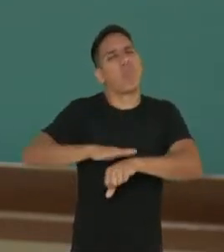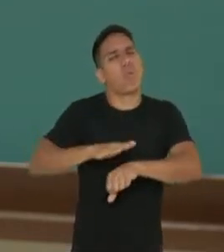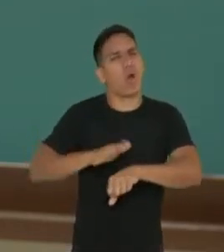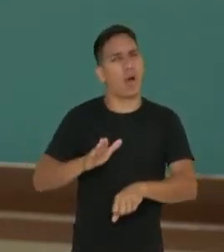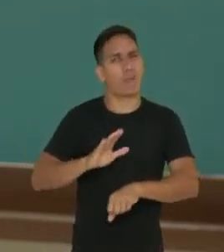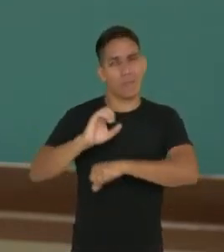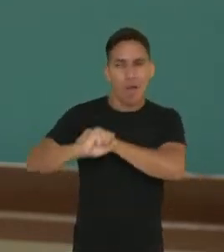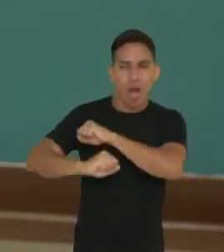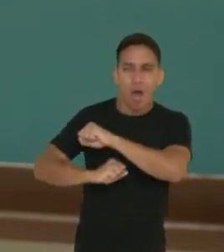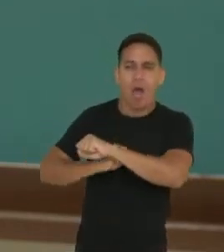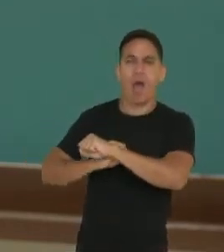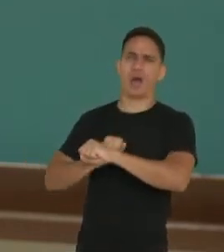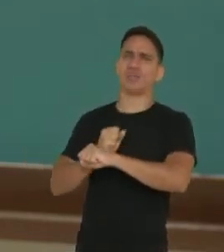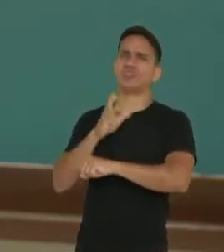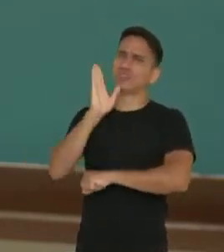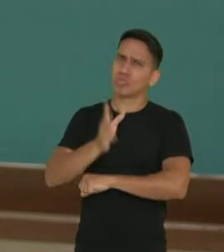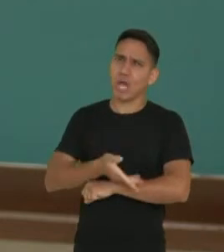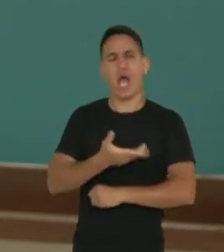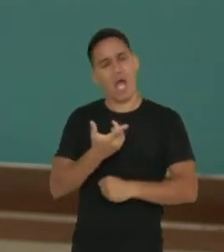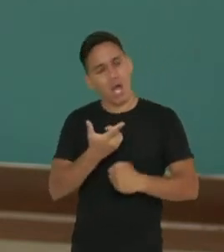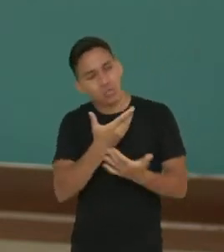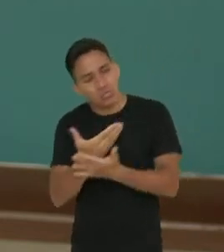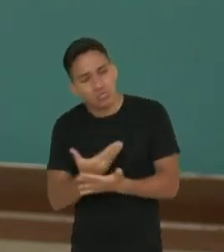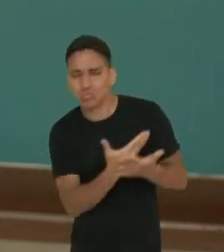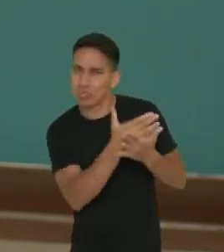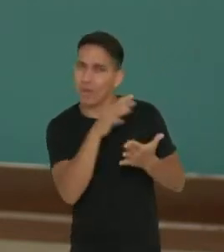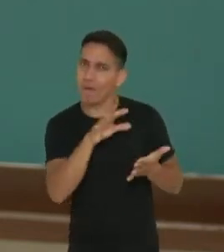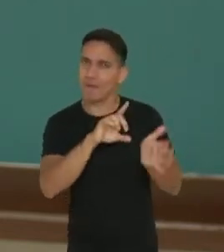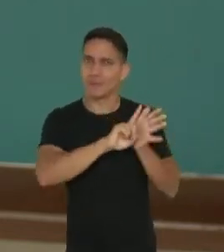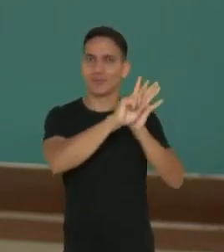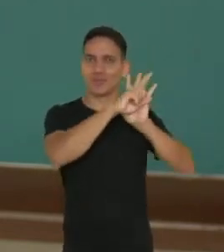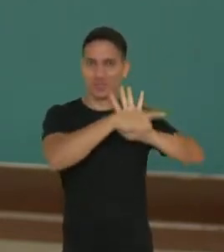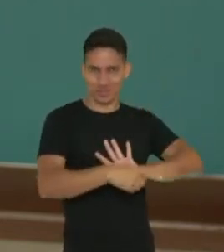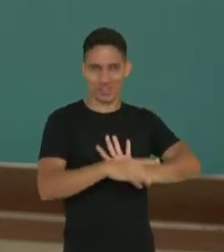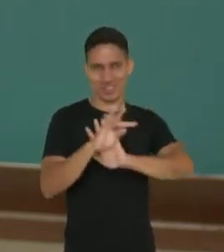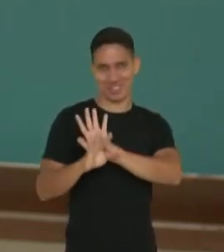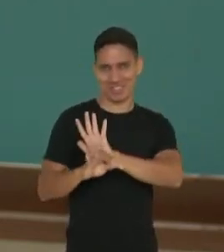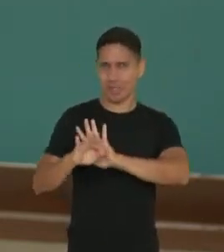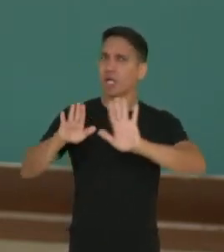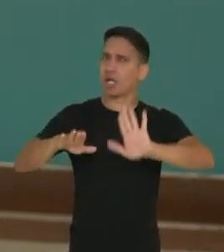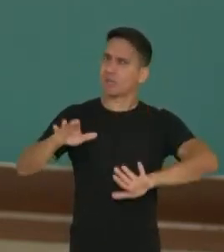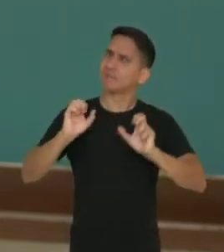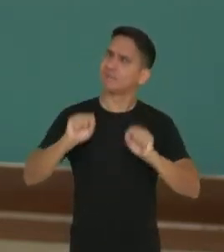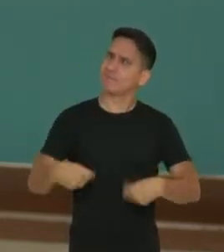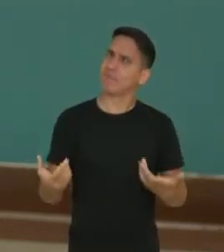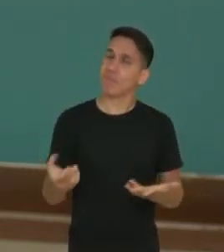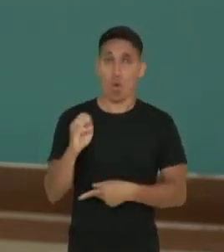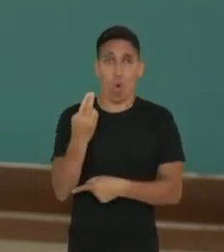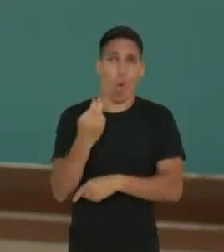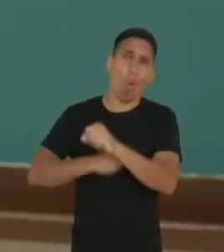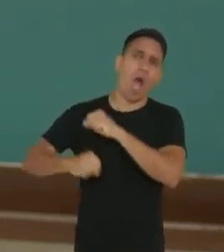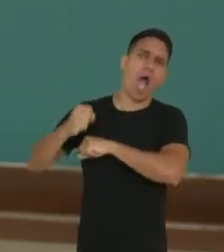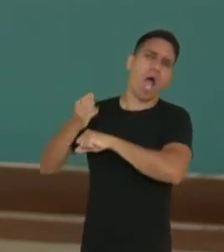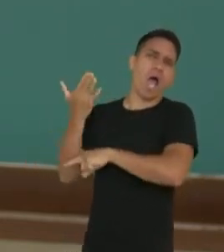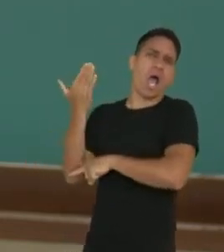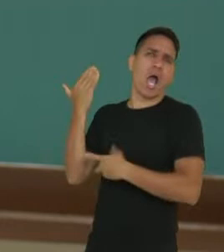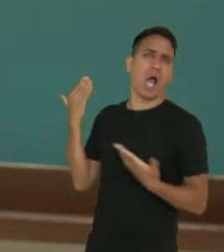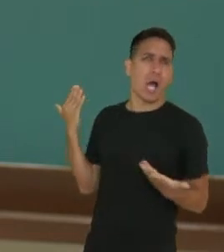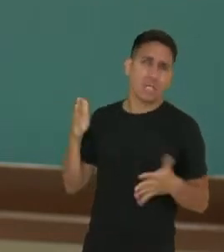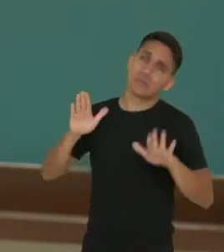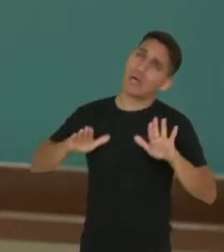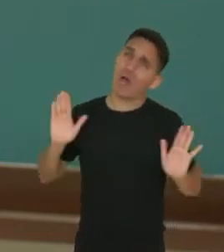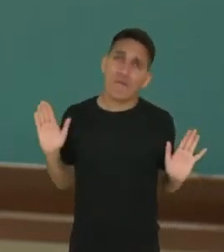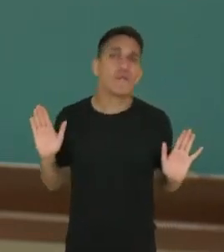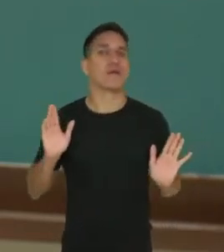já foi trabalhado, né, esse gênero textual, né? Possivelmente. Ou em anos anteriores, talvez,